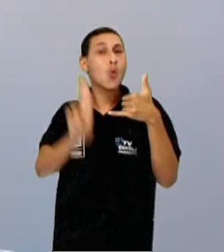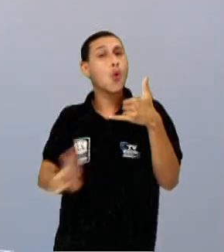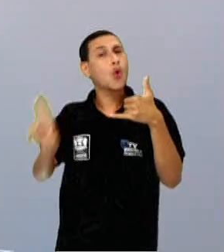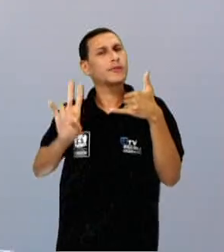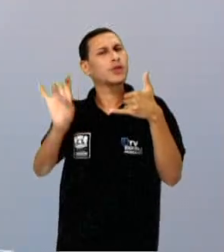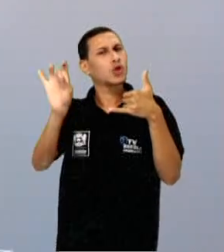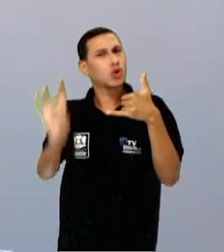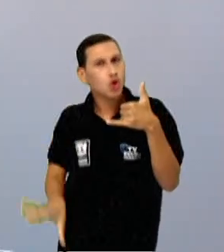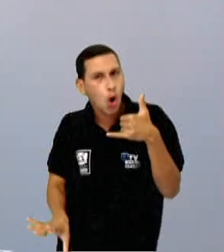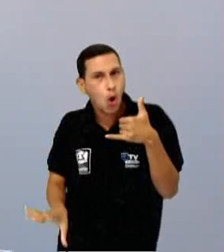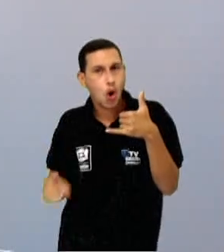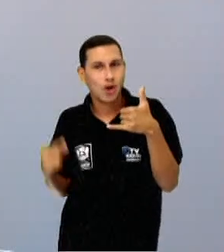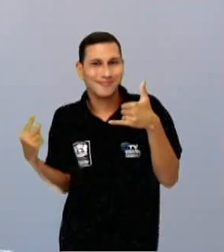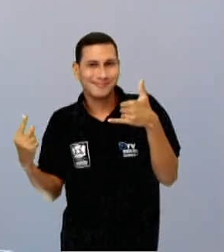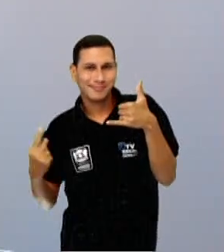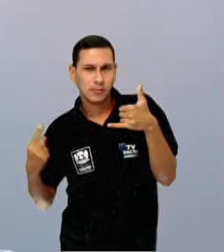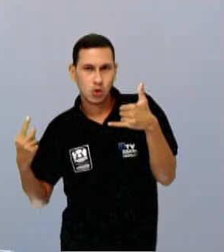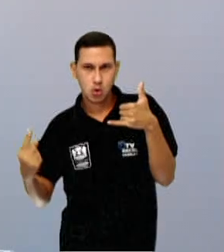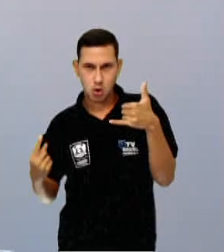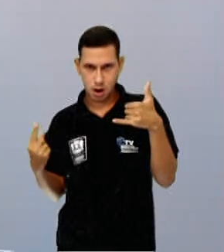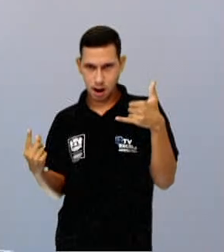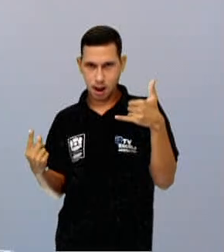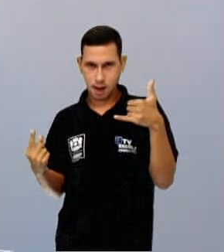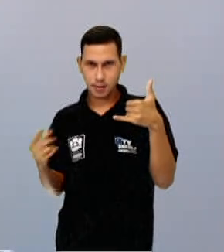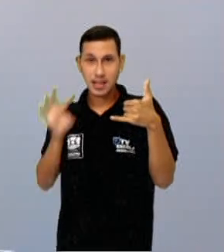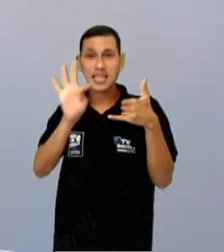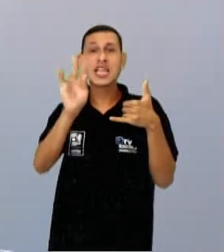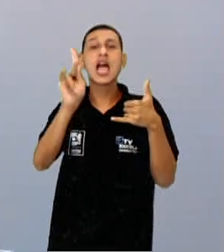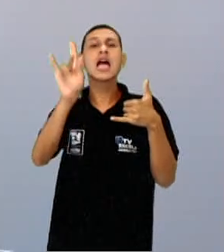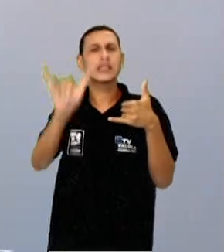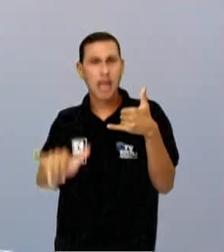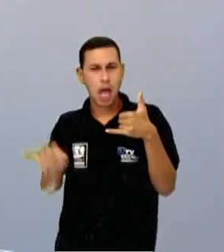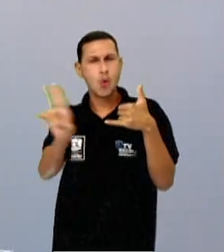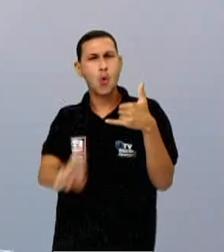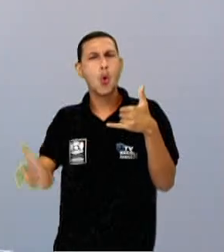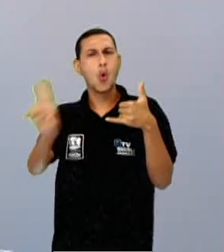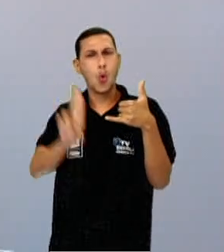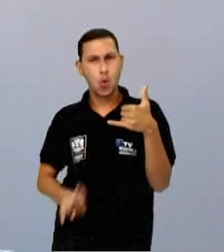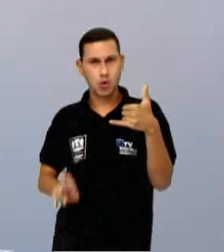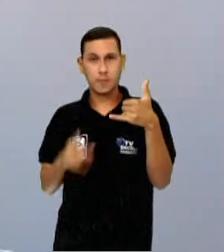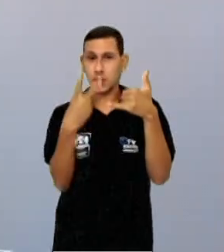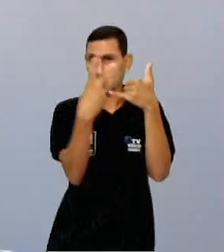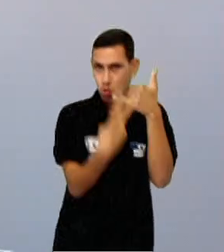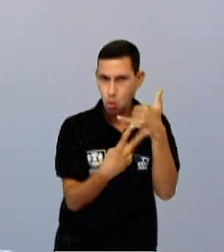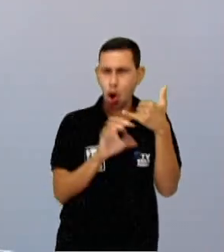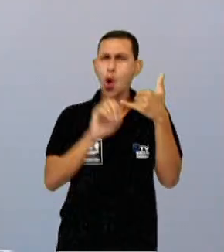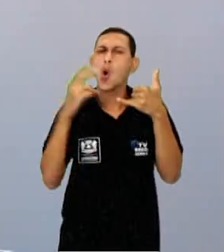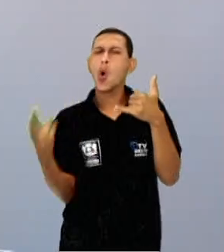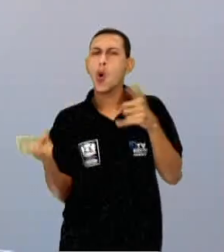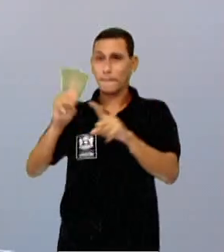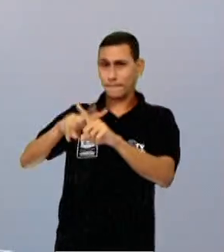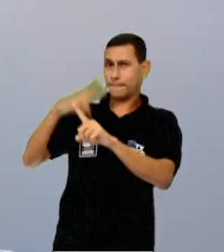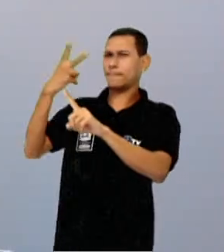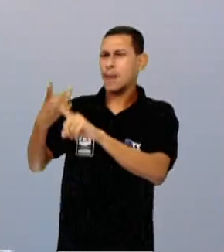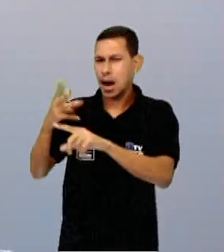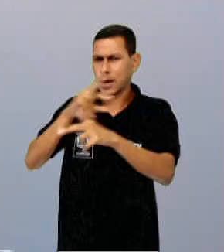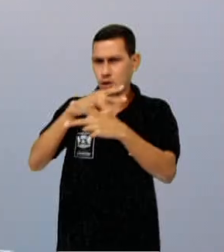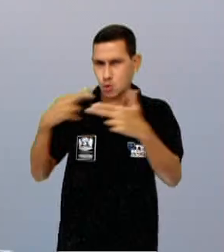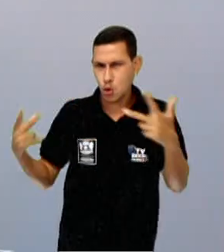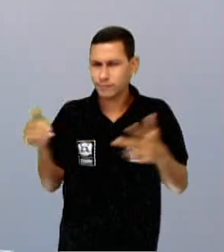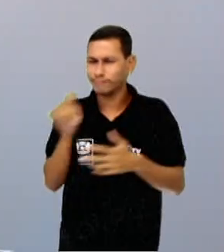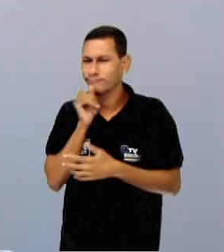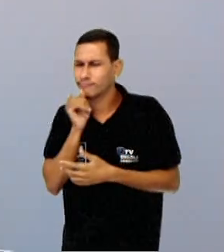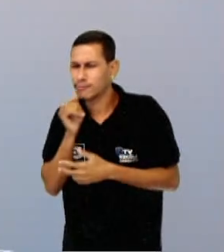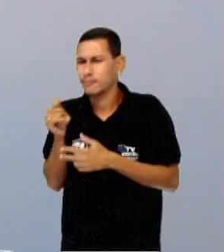usa para singular uma coisa só dei eu uso para duas ou mais coisas por exemplo como a